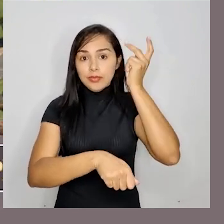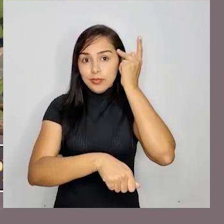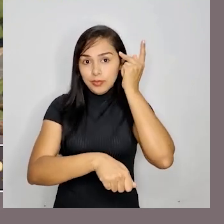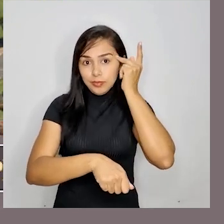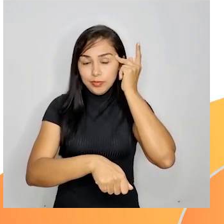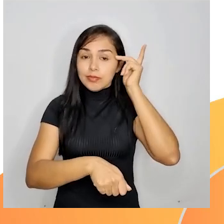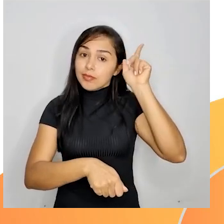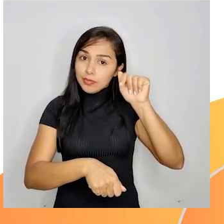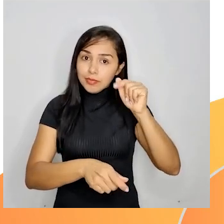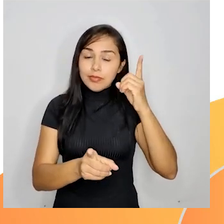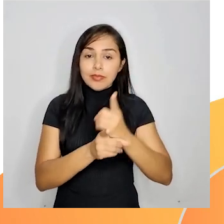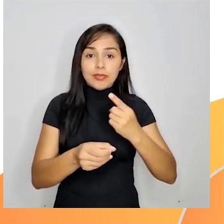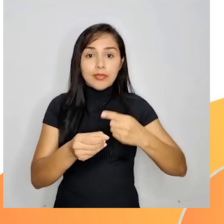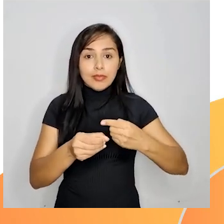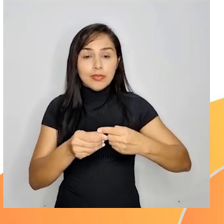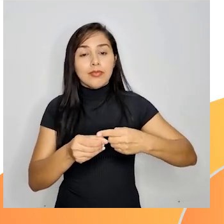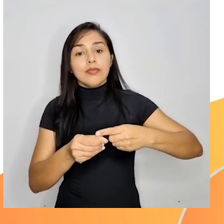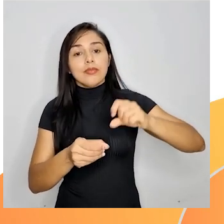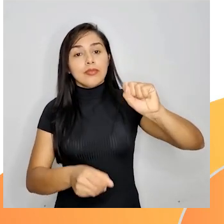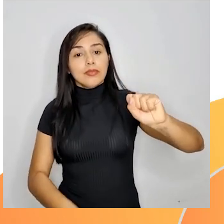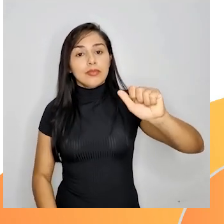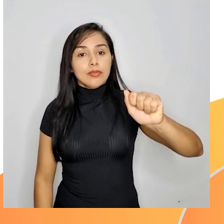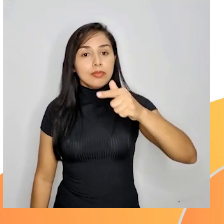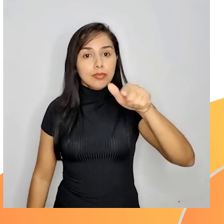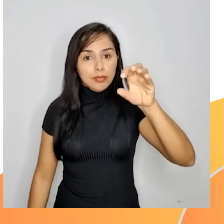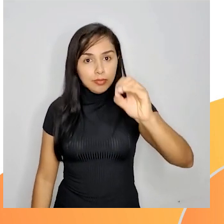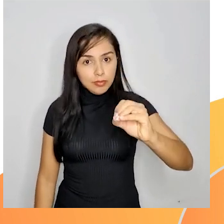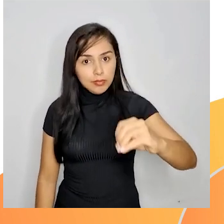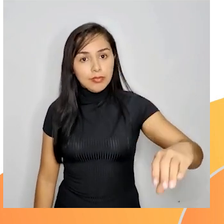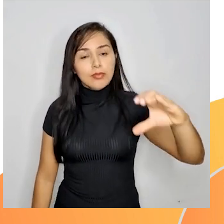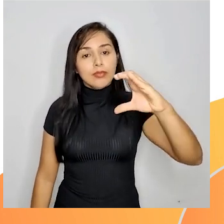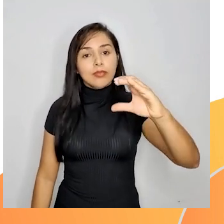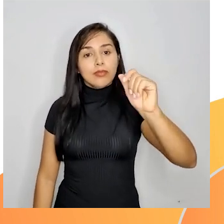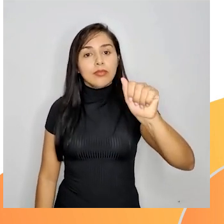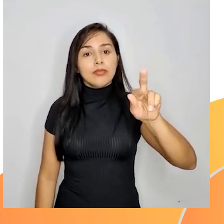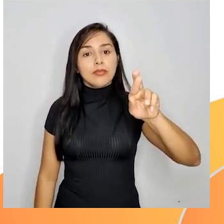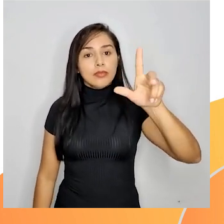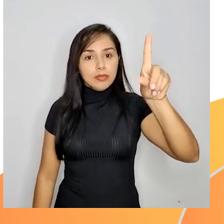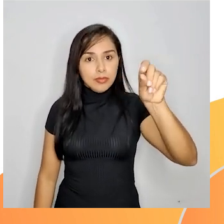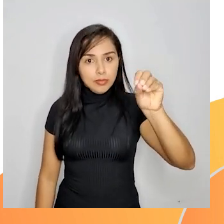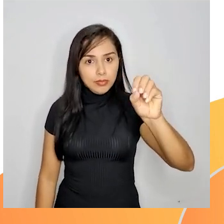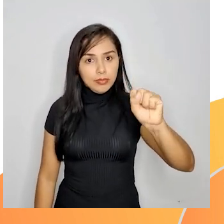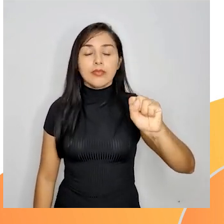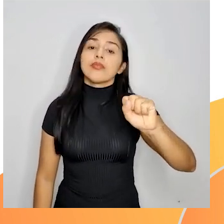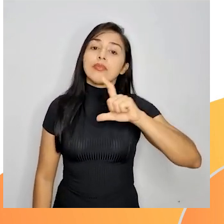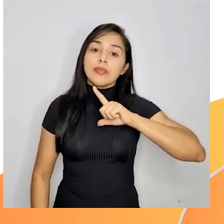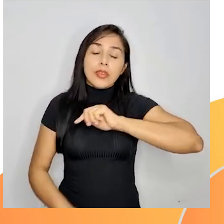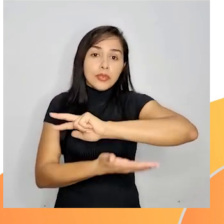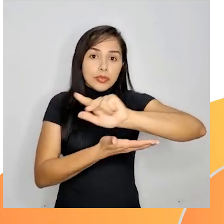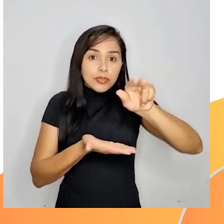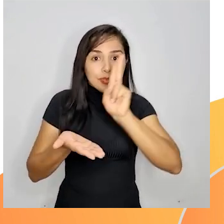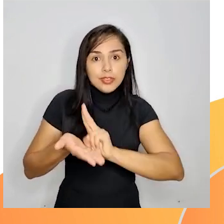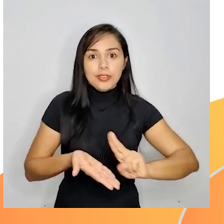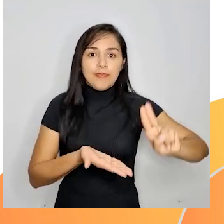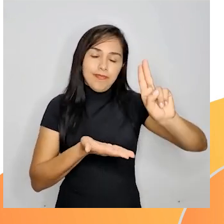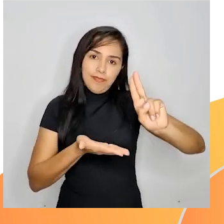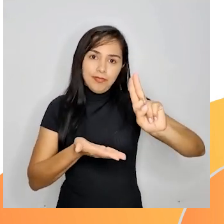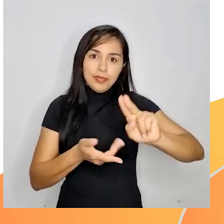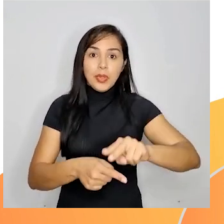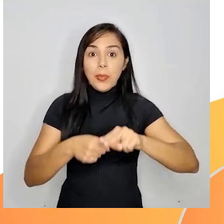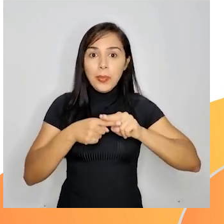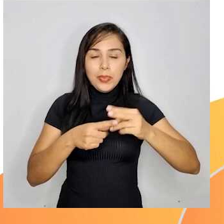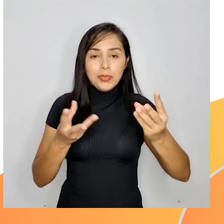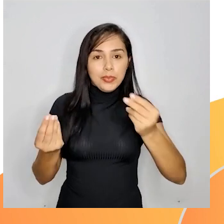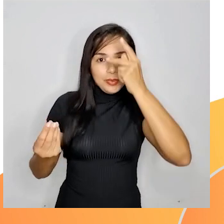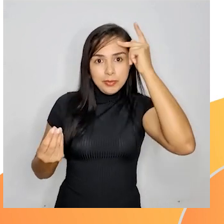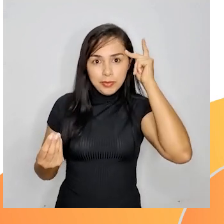São Carlos. A cidade de São Carlos, ela possui diversas universidades, o que acaba atraindo muita gente para